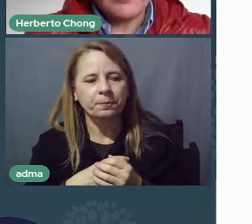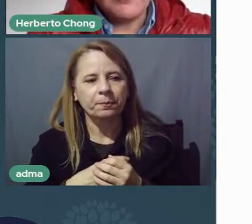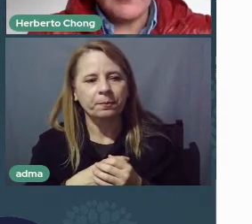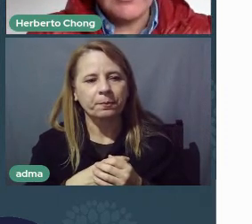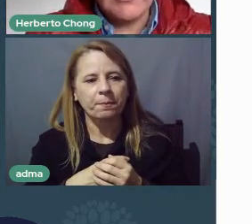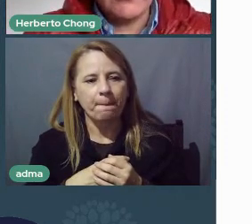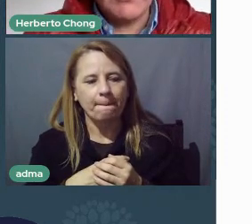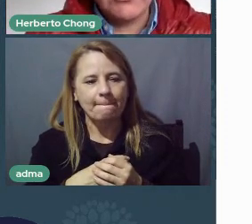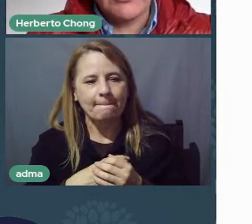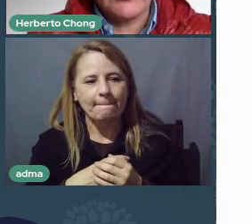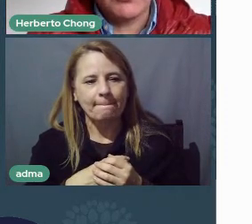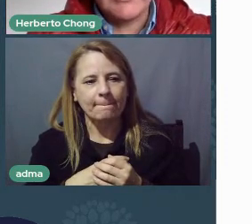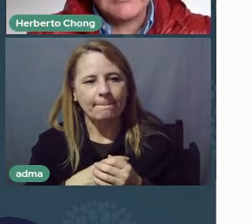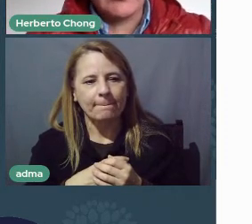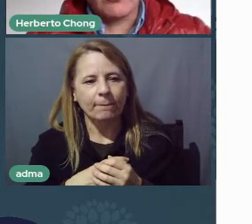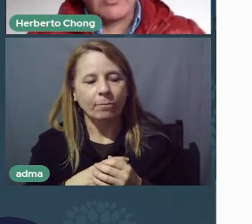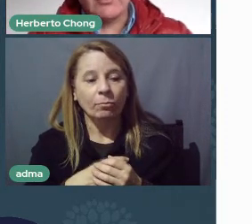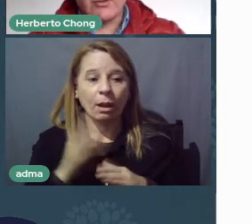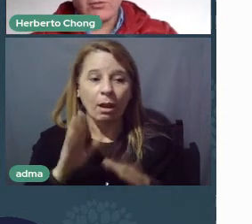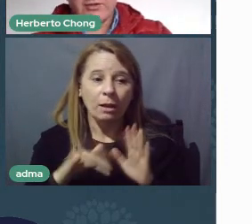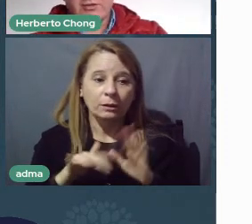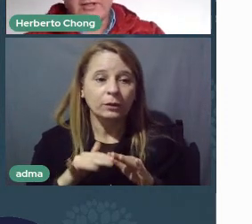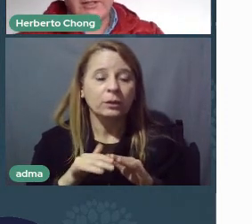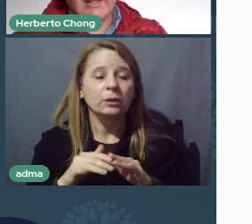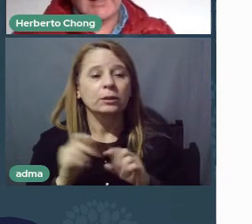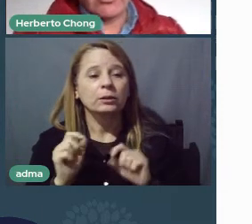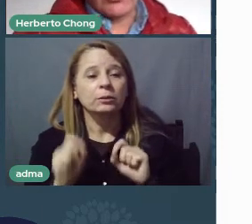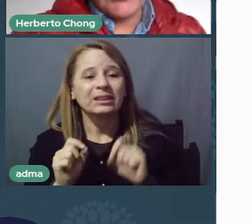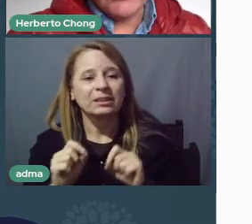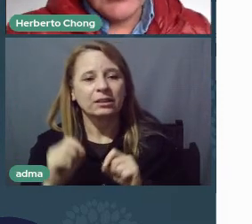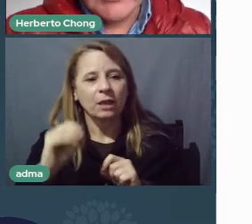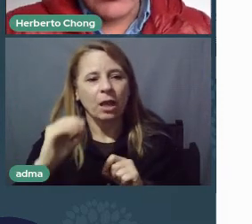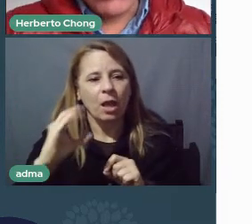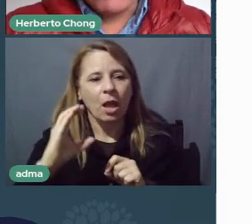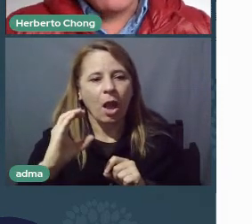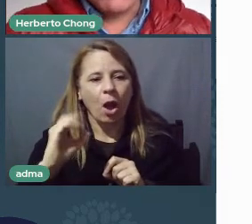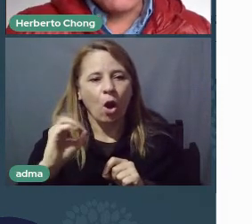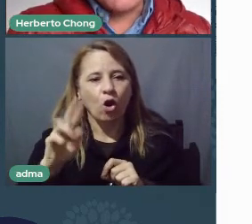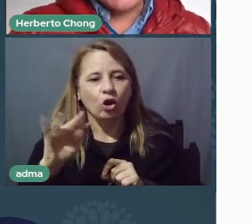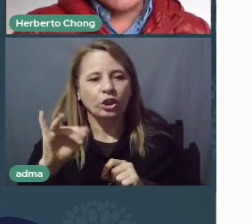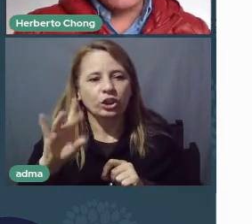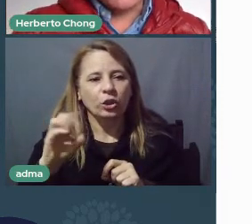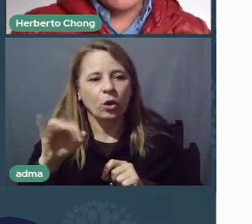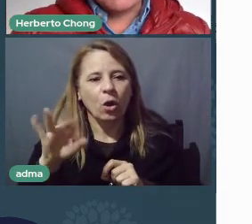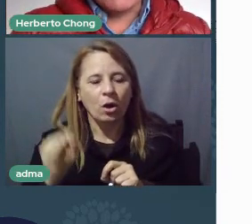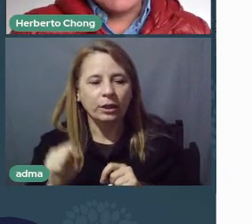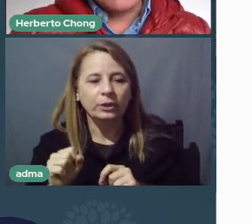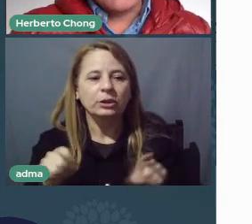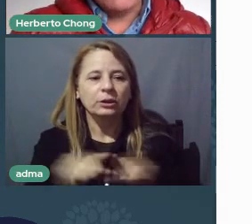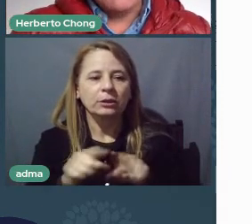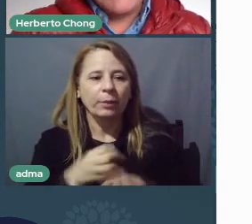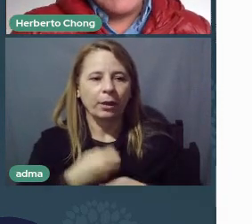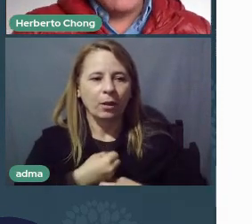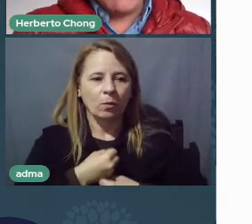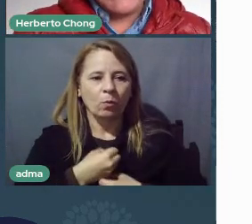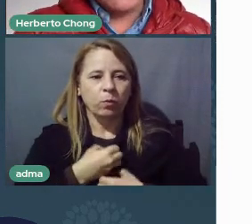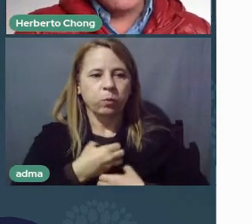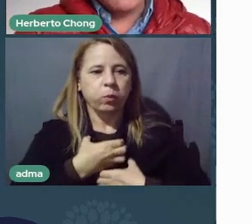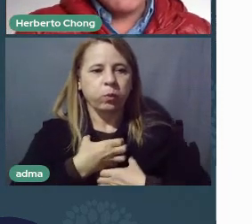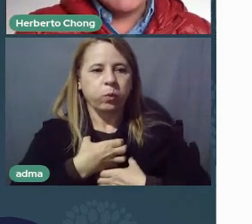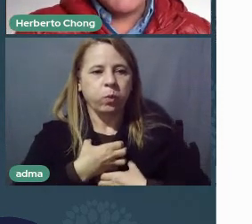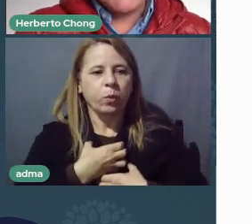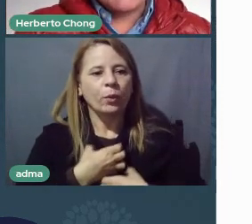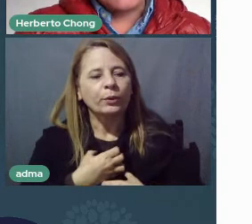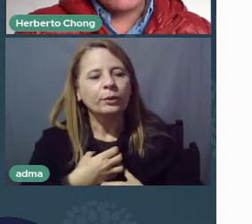perdão, né, uma dose moderada ou alta do corticoide inalatório com o broncodilatador de elongação e